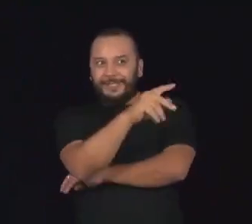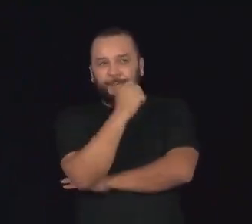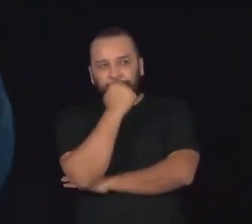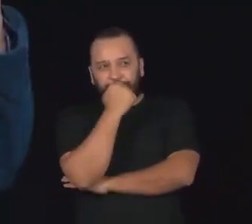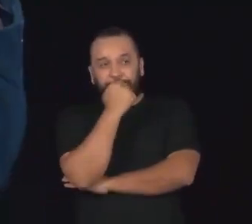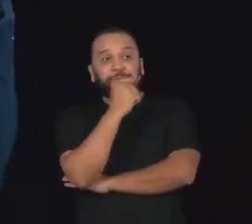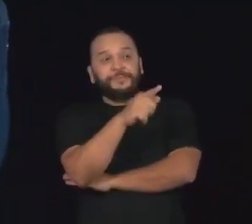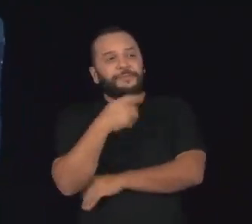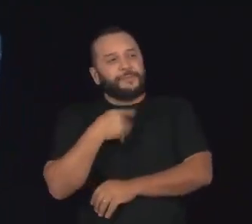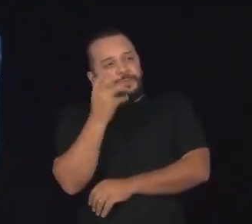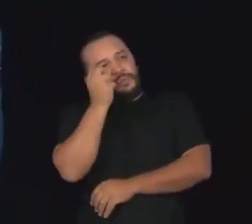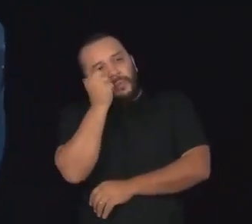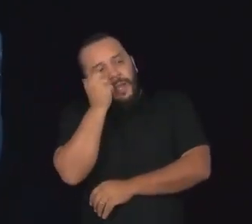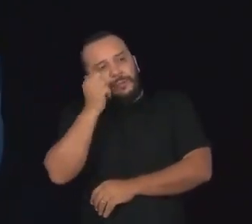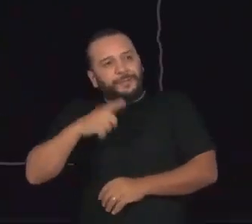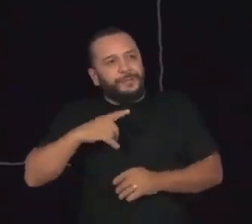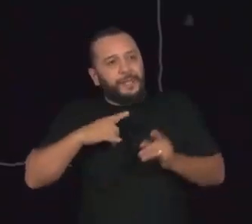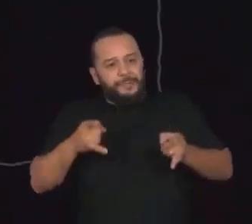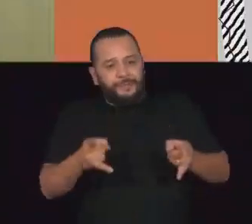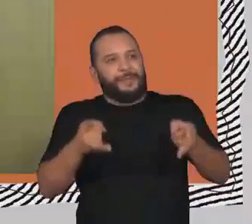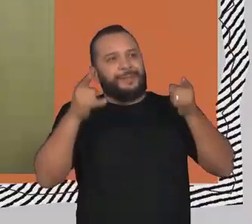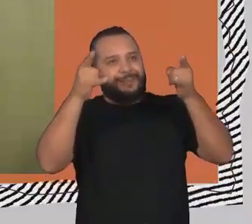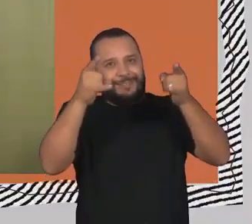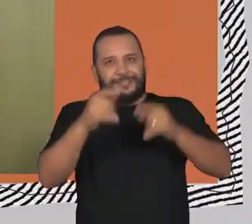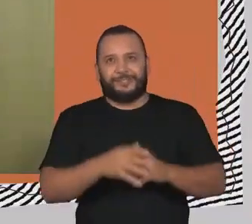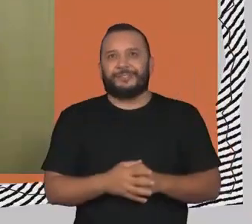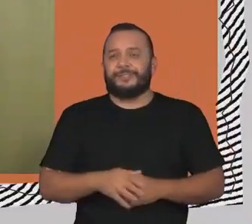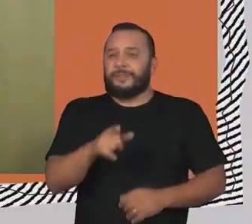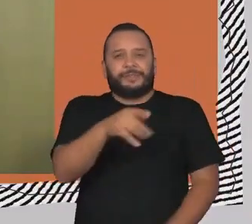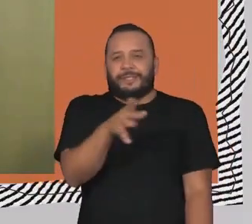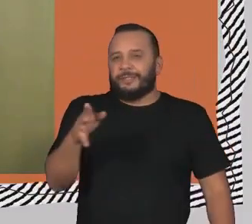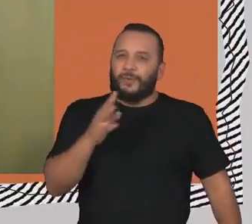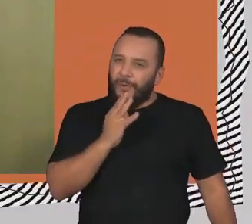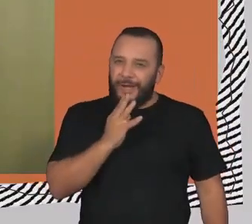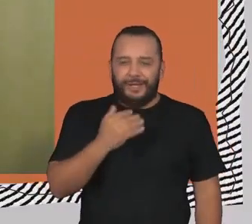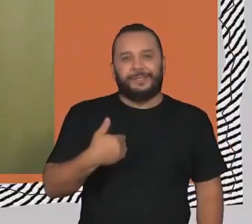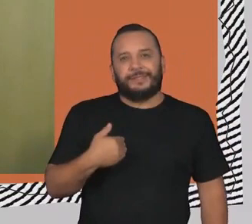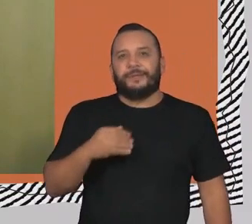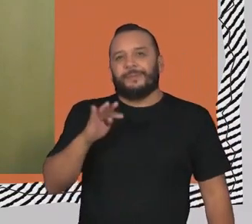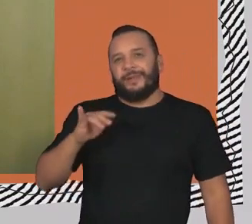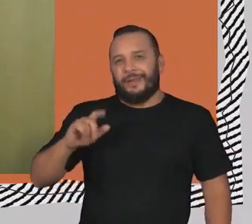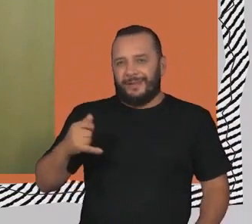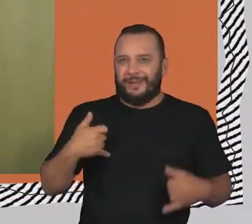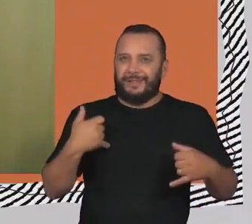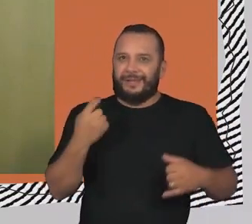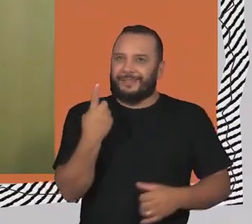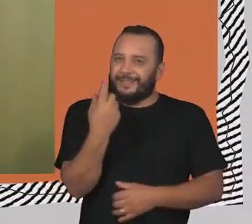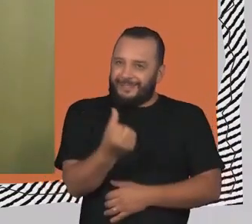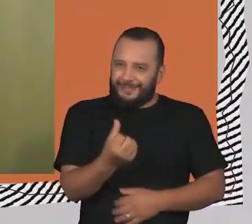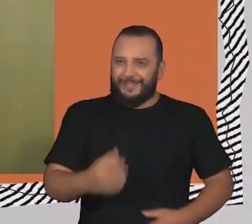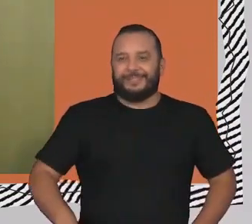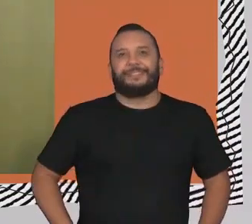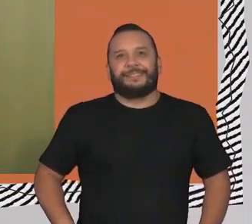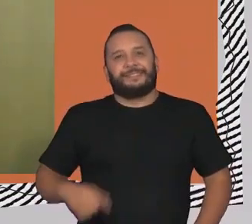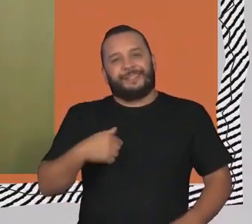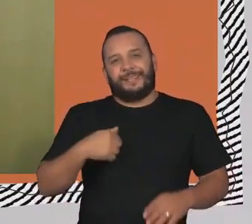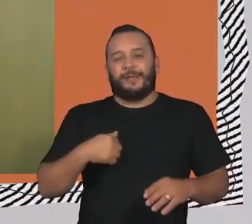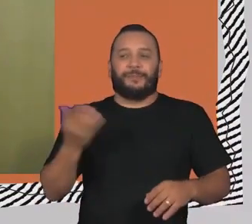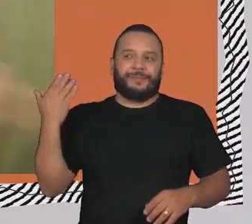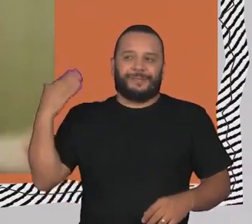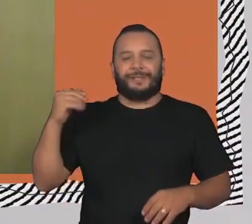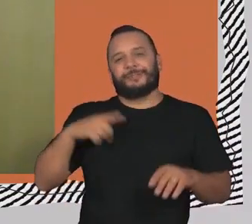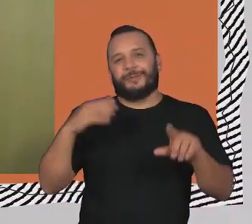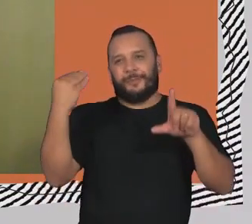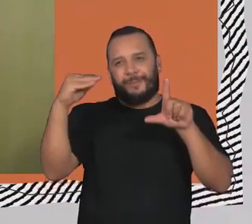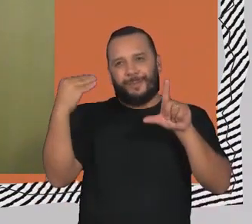tá no seu quarto tem um beliche para quem não me conhece meu nome é B Andrade tenho 16 anos e já tinha um blog né